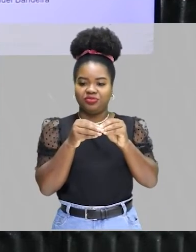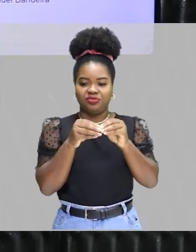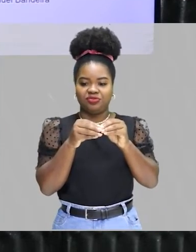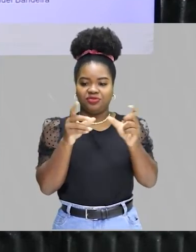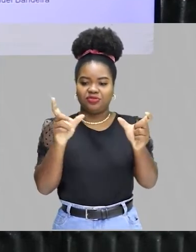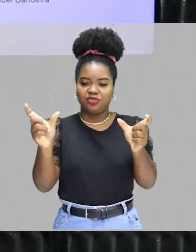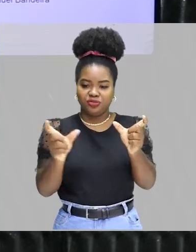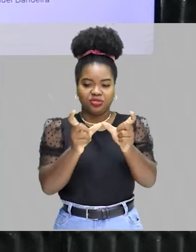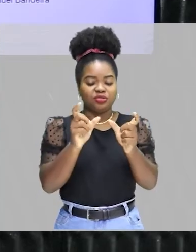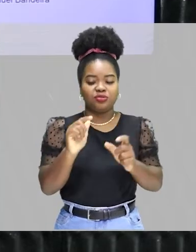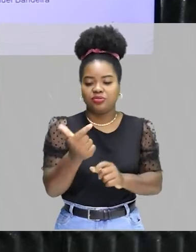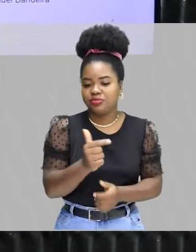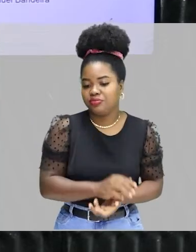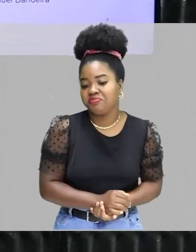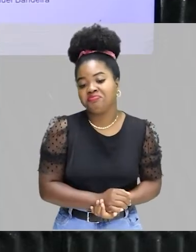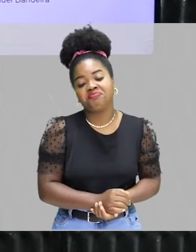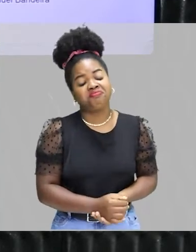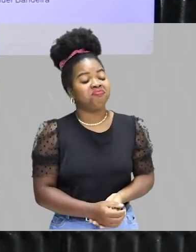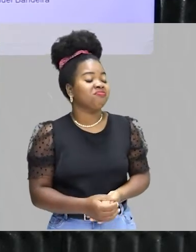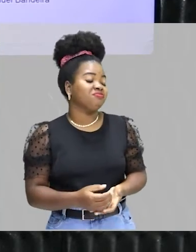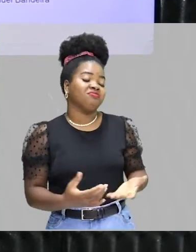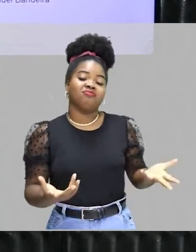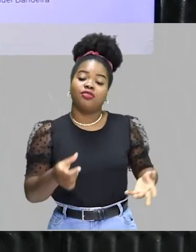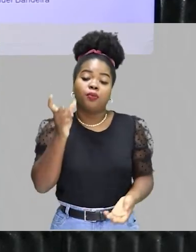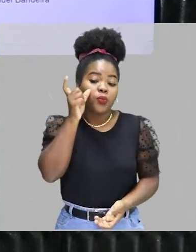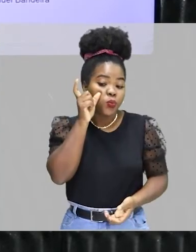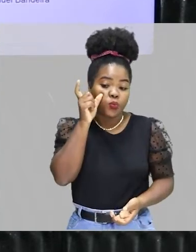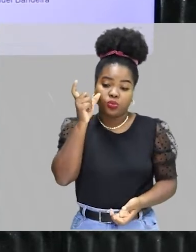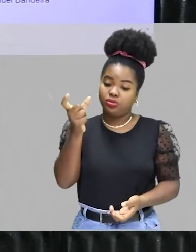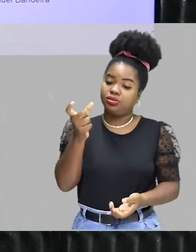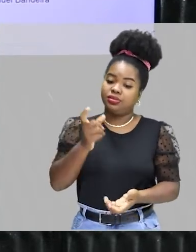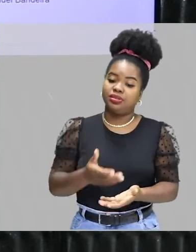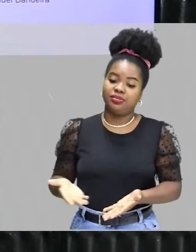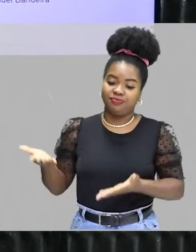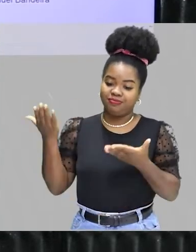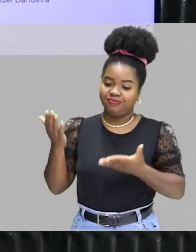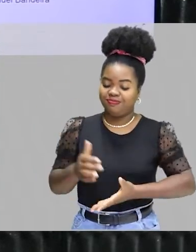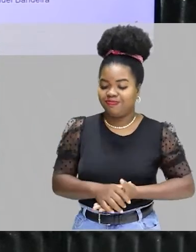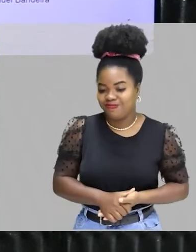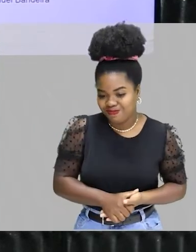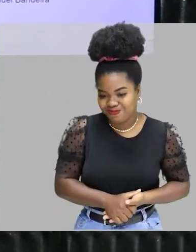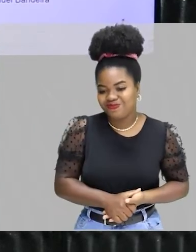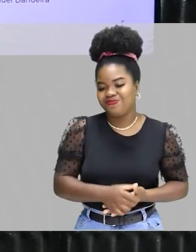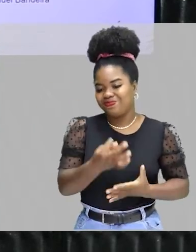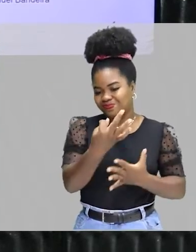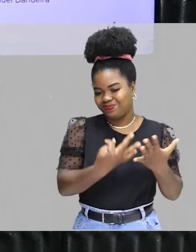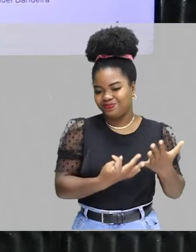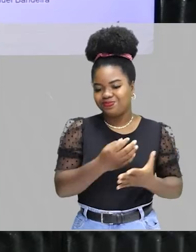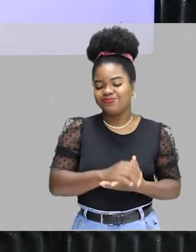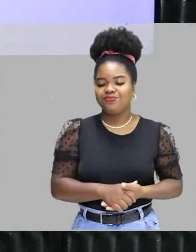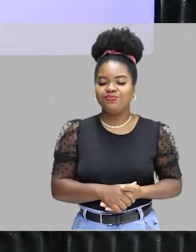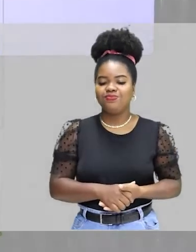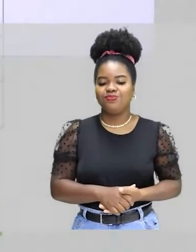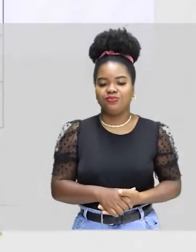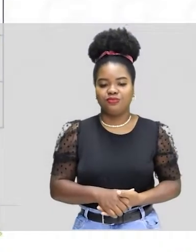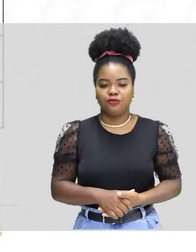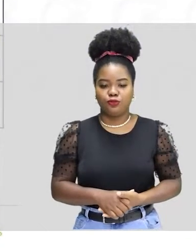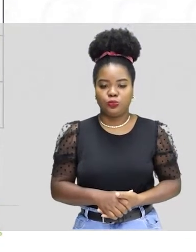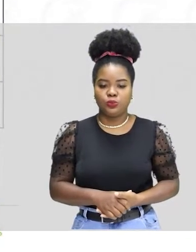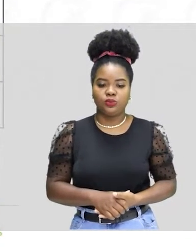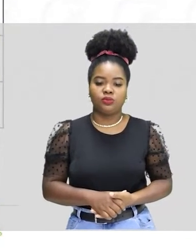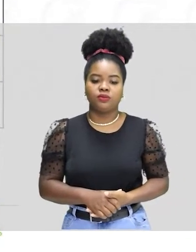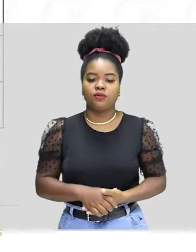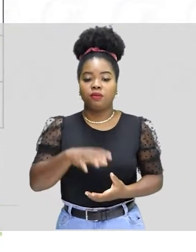é interessante o Manuel Bandeira brincando com um assunto muito interessante, muito importante da nossa língua, que é o